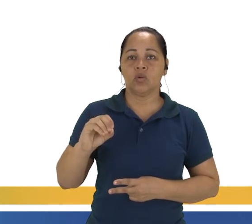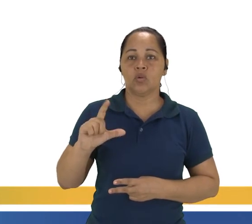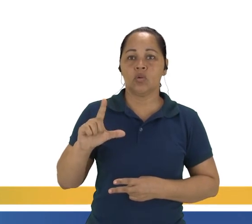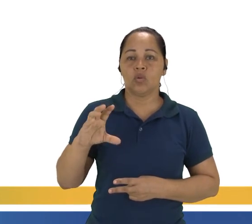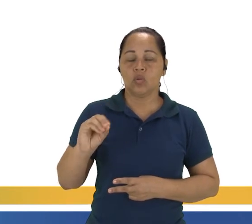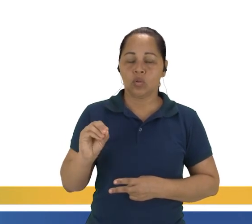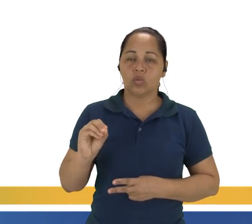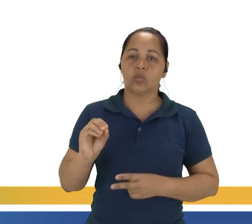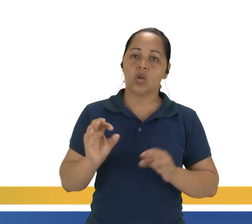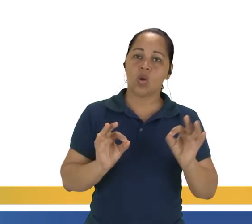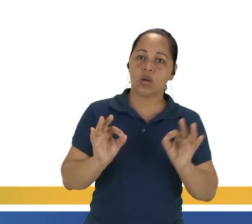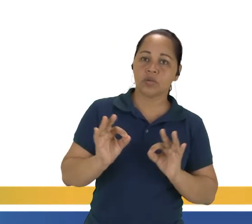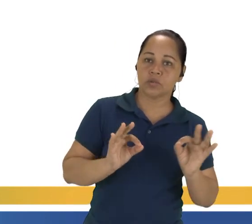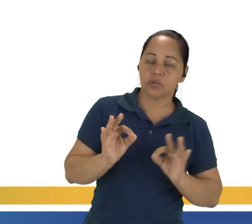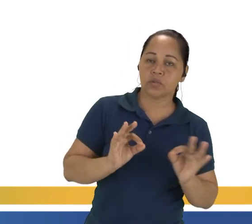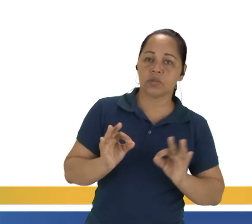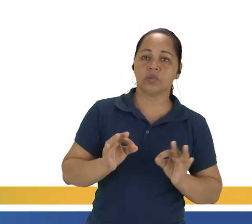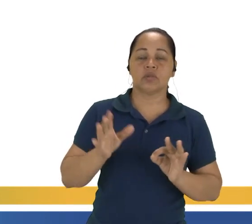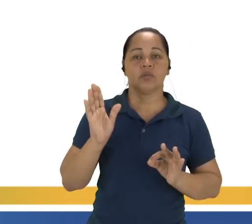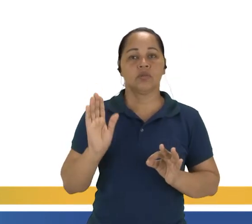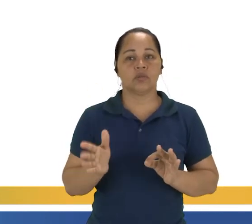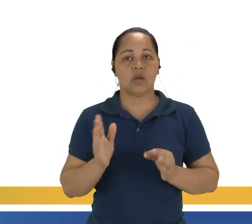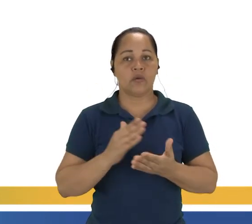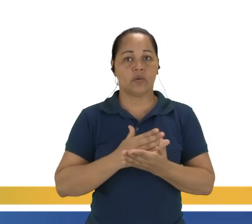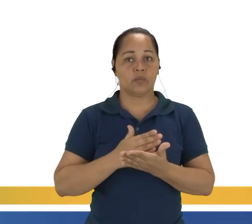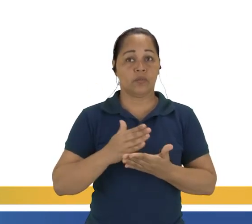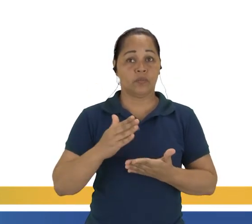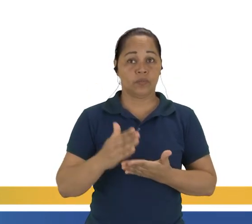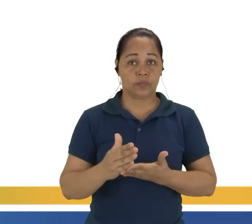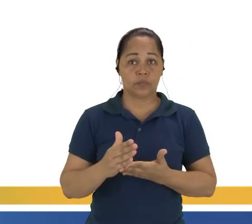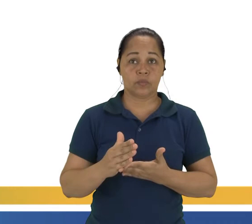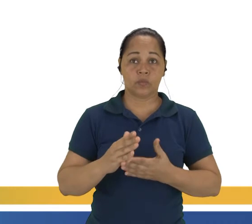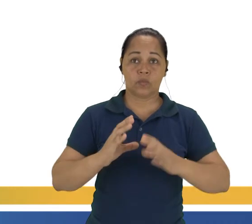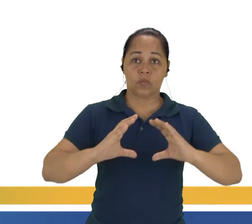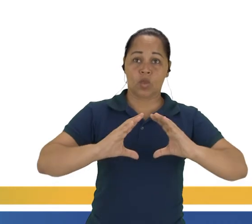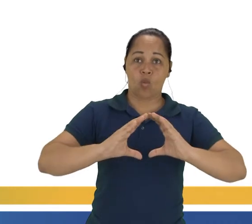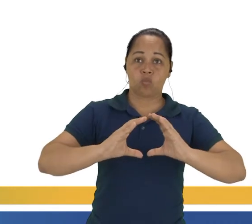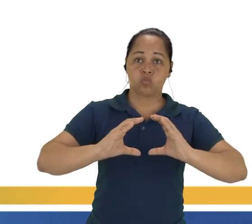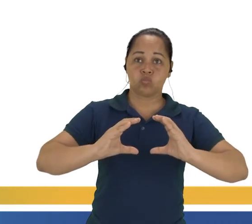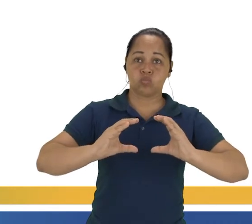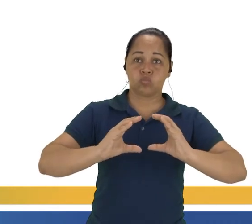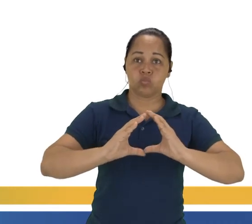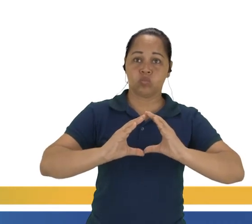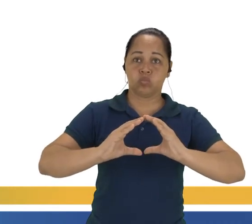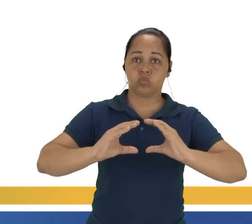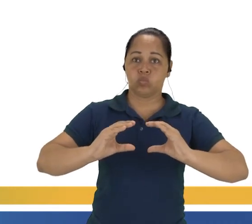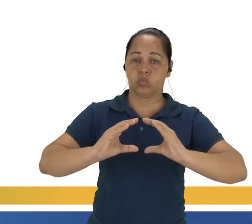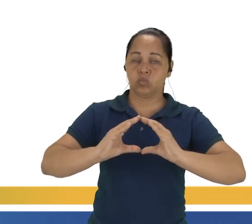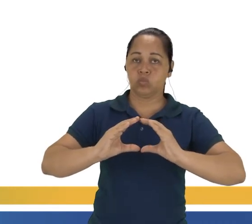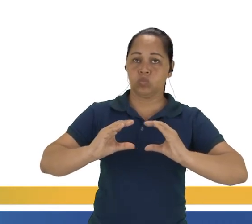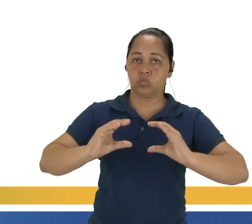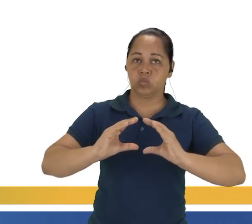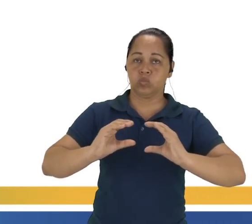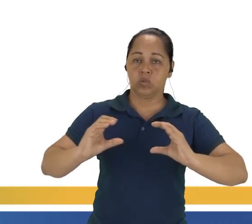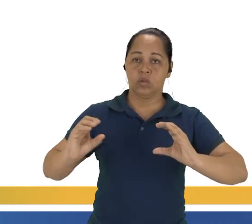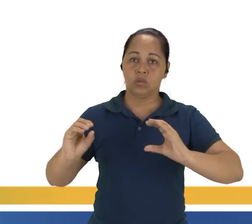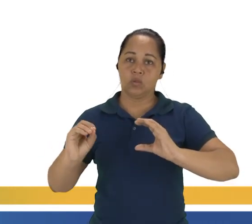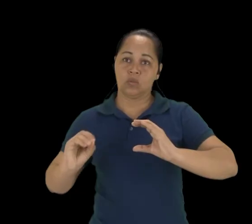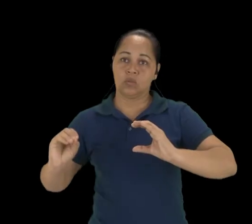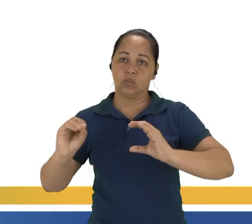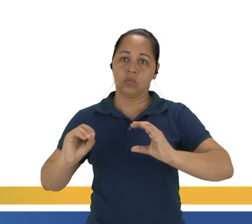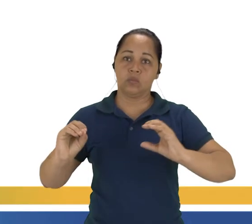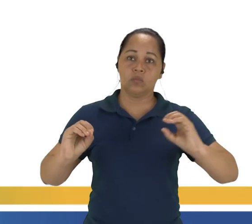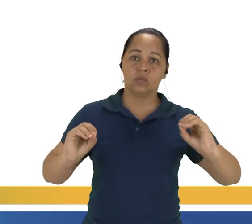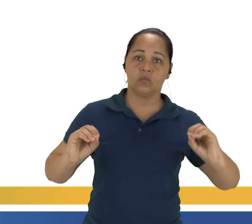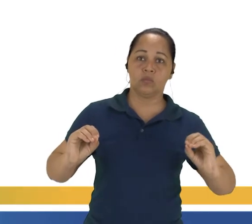gente vai começar a fazer, né, um processo de separação, né? Lembrando que esse processo ele é de fora